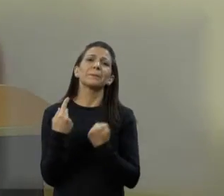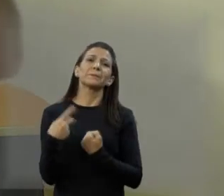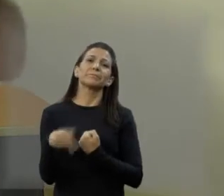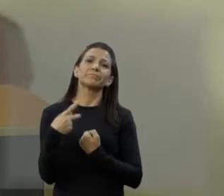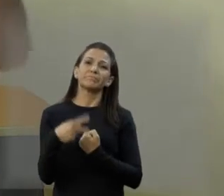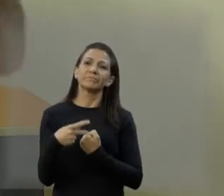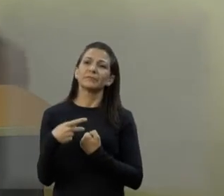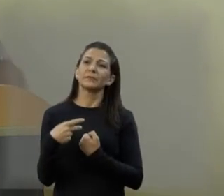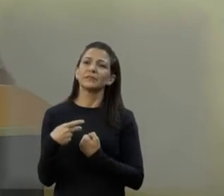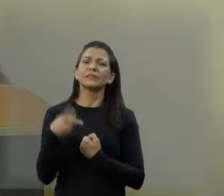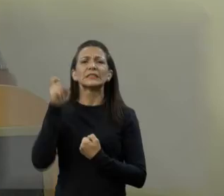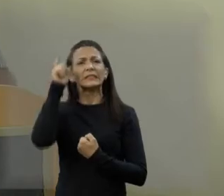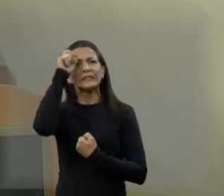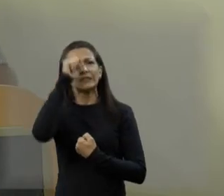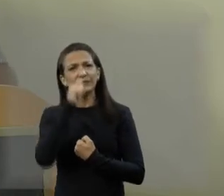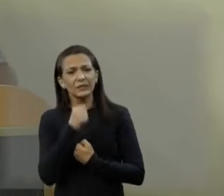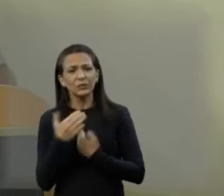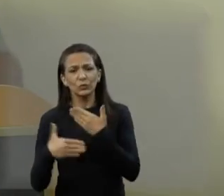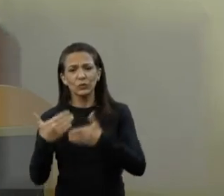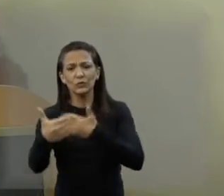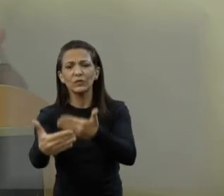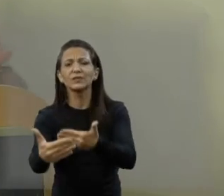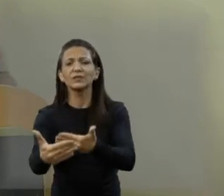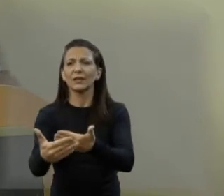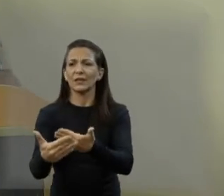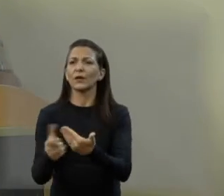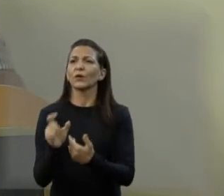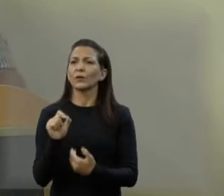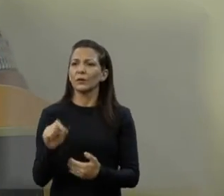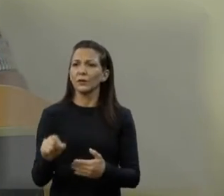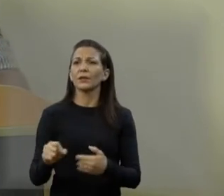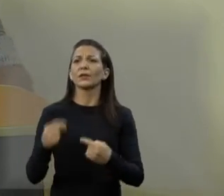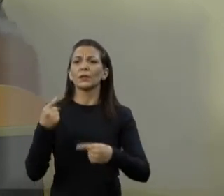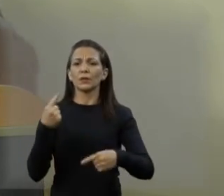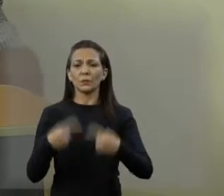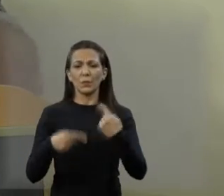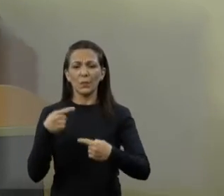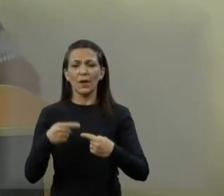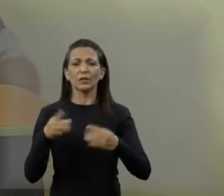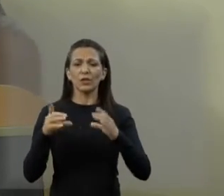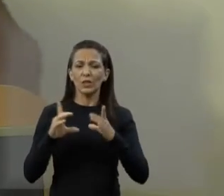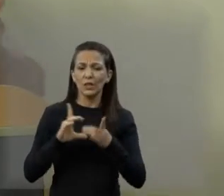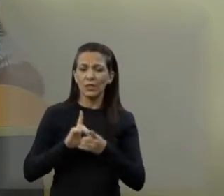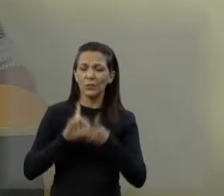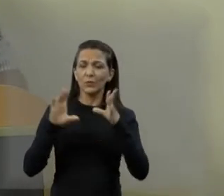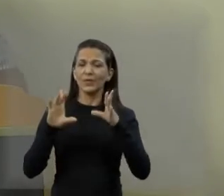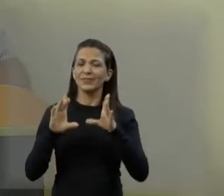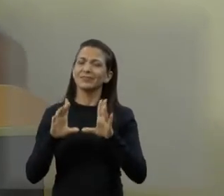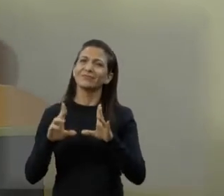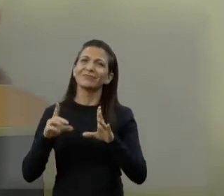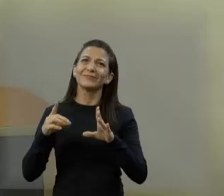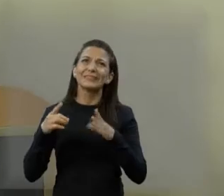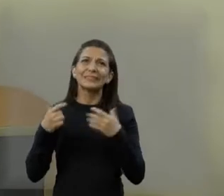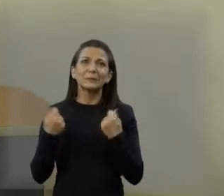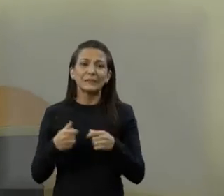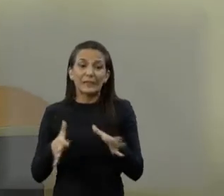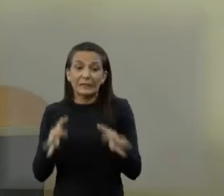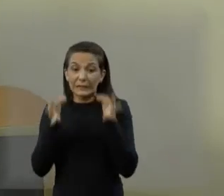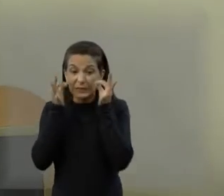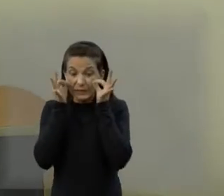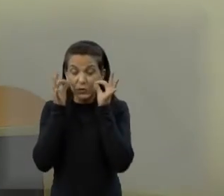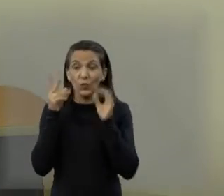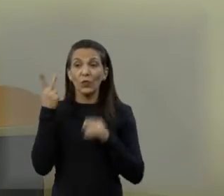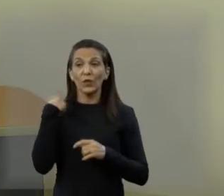complexo com a gente quer avançar no debate democrático não é Vereador Marcos Cavalcanti quer avançar no debate não é simples o debate que merece a atenção